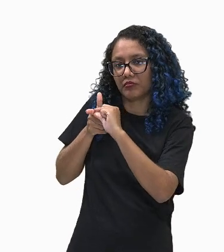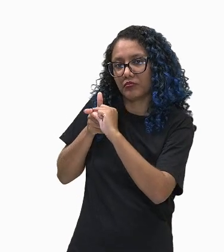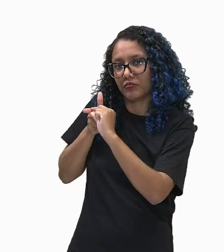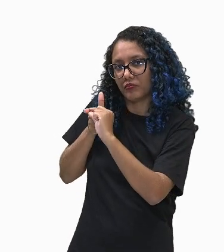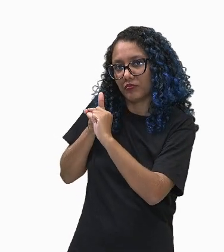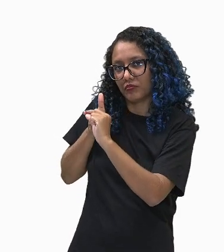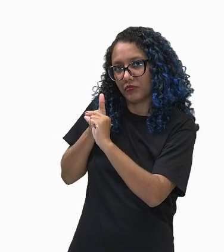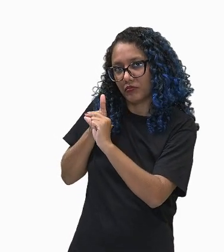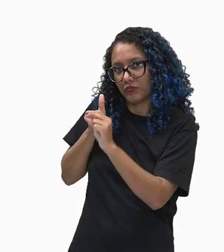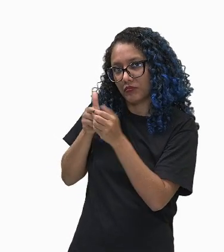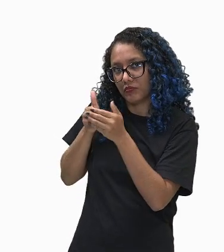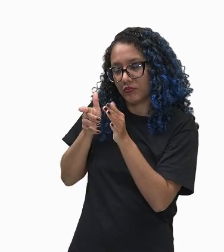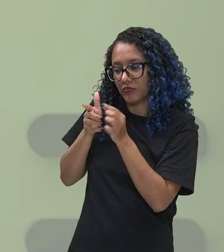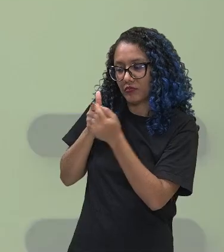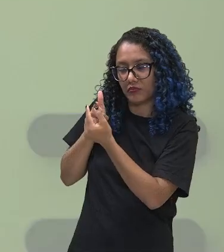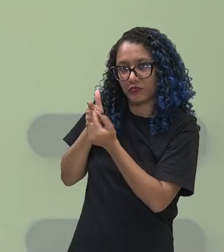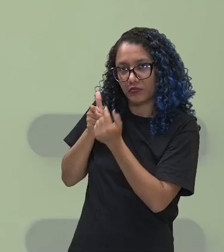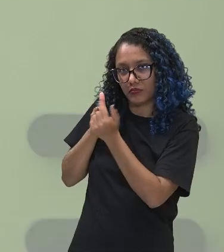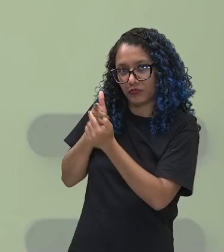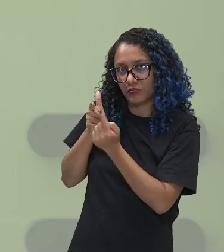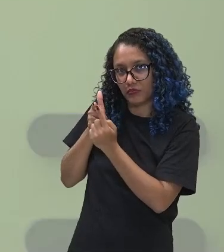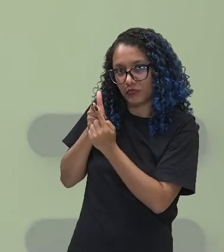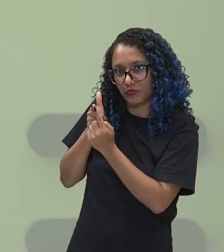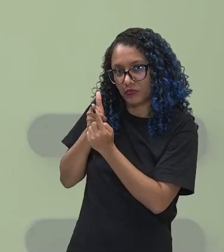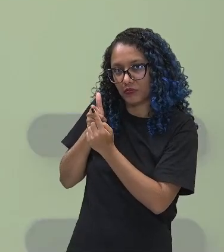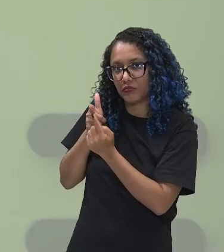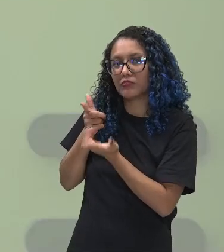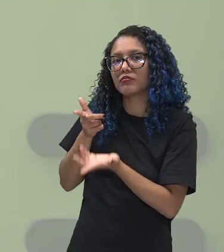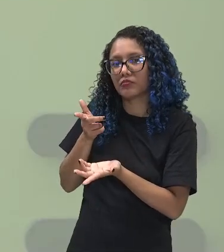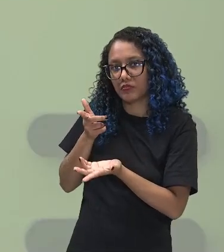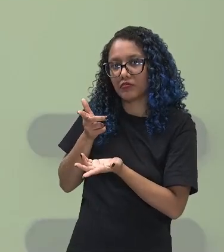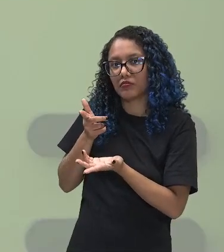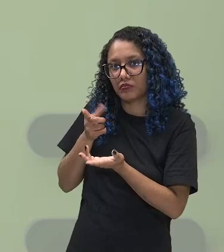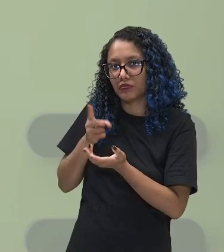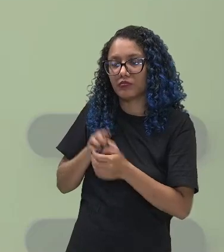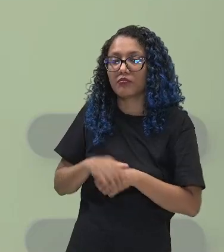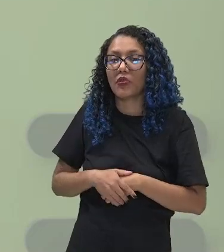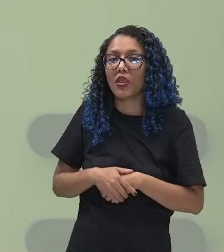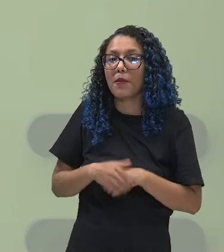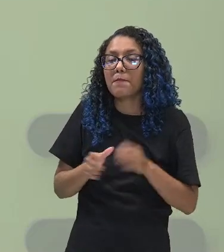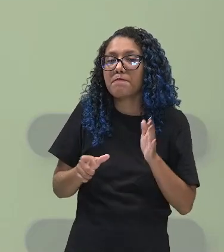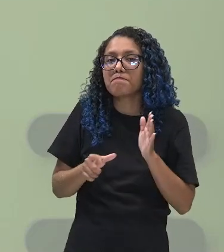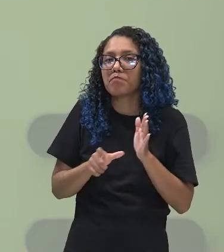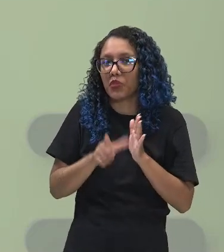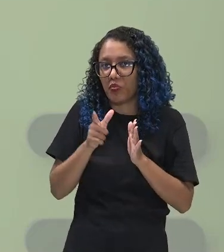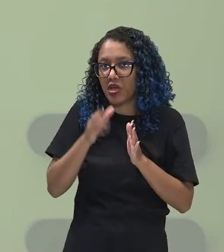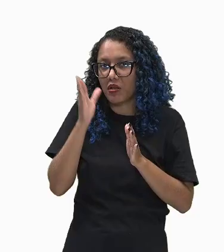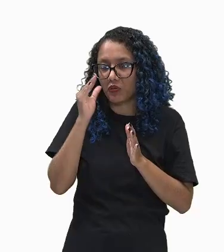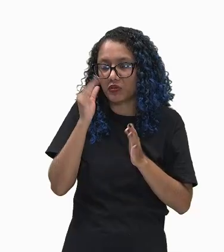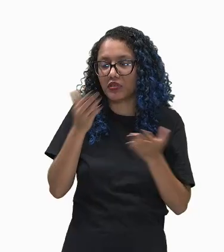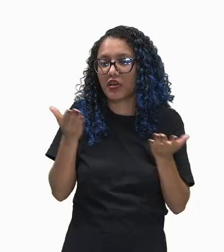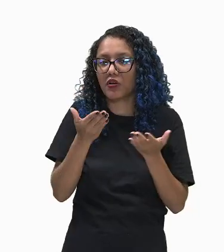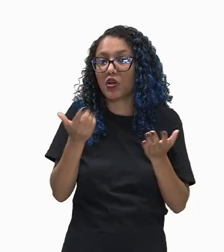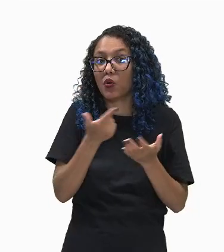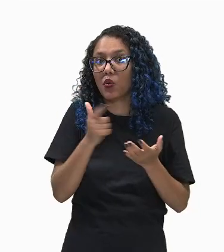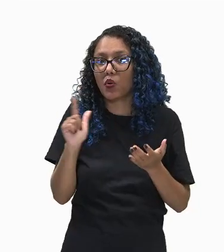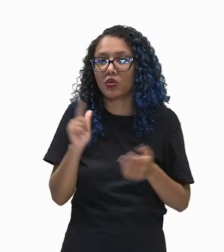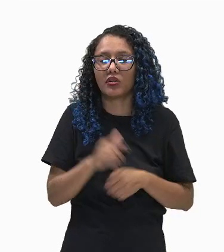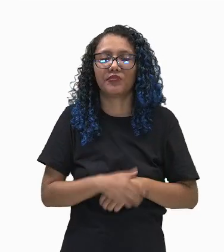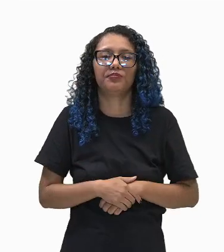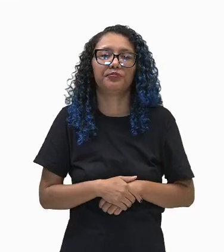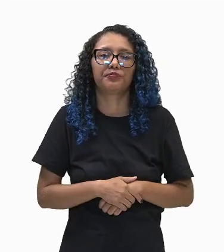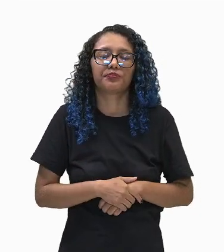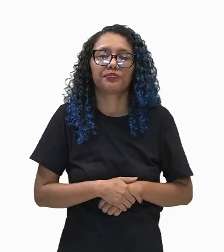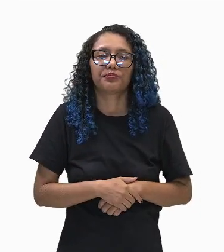abrindo-se na glande. Essa é a primeira curiosidade da uretra, mas eu também trago mais outras. Vamos entender um pouquinho